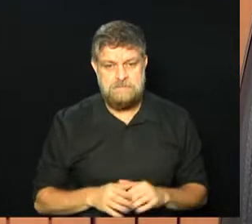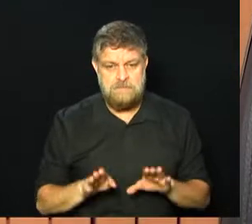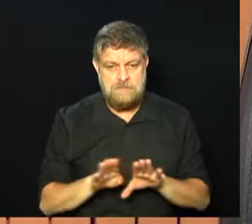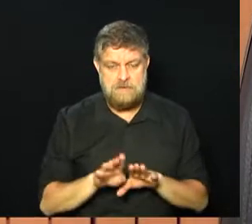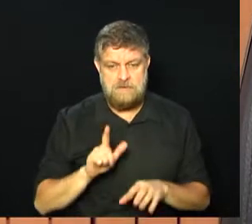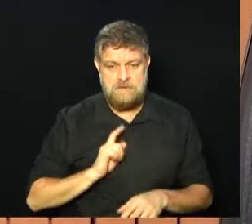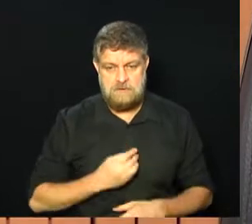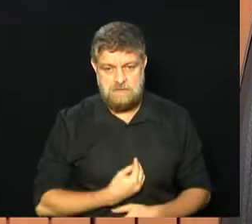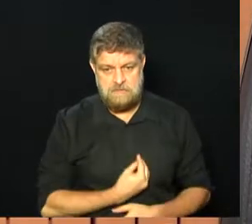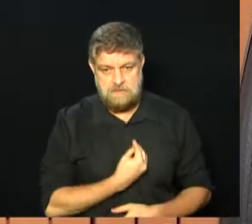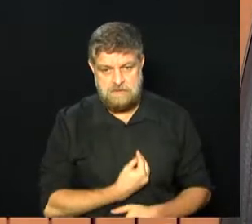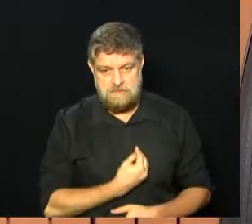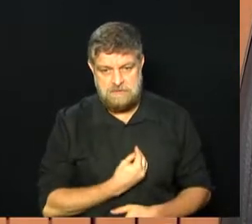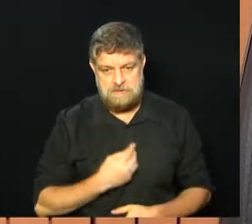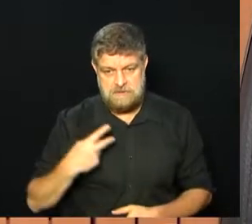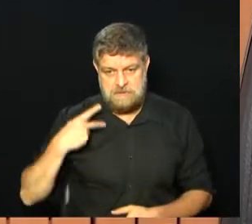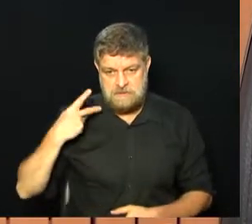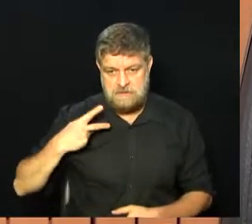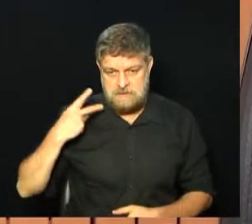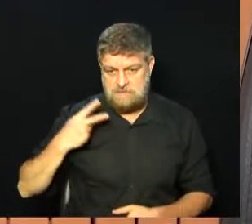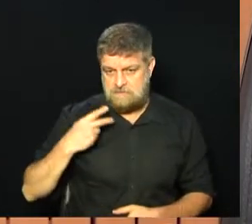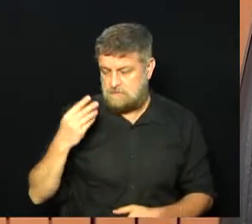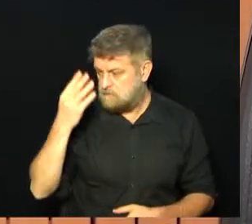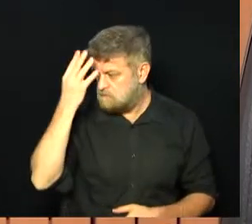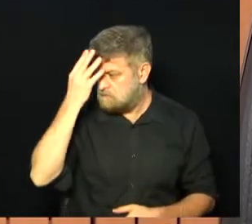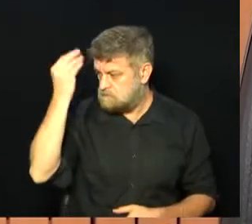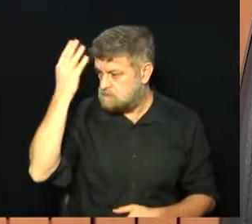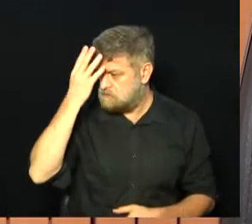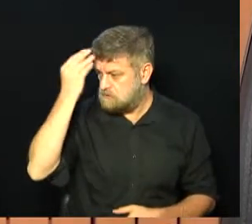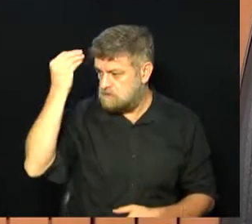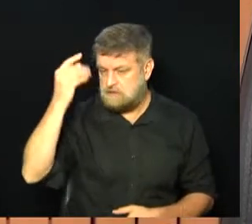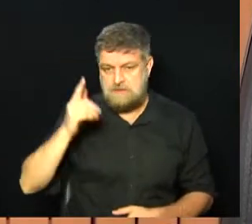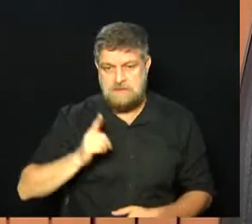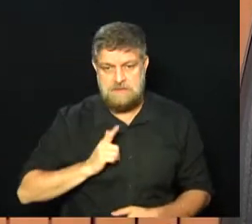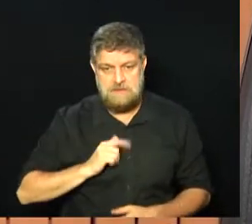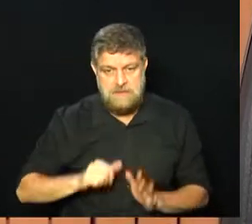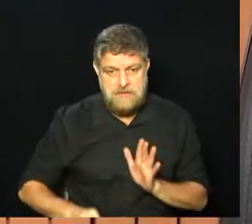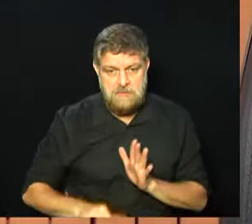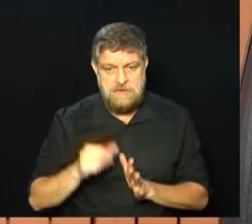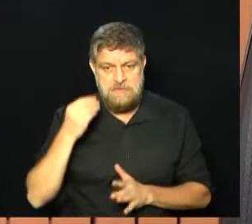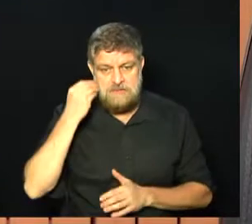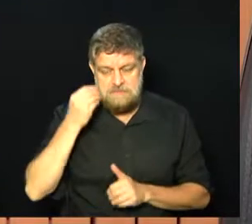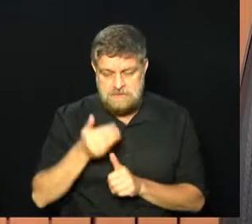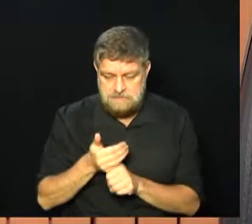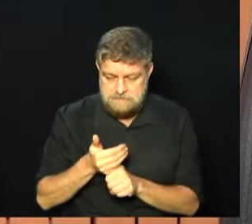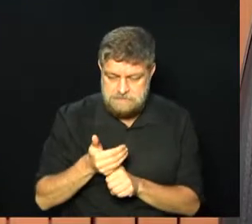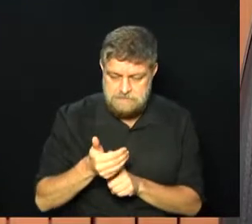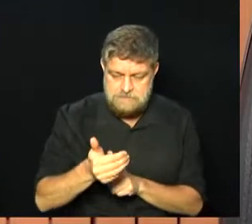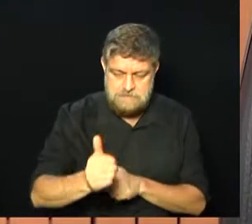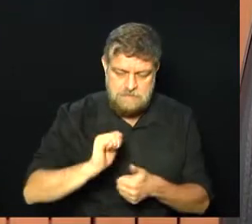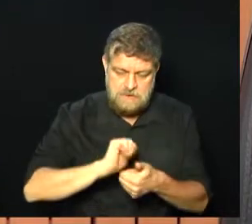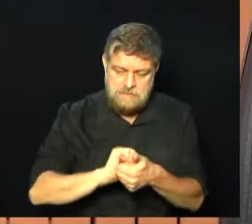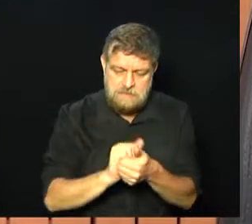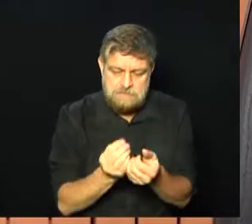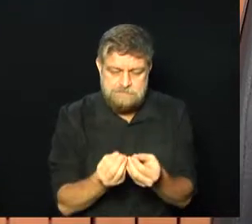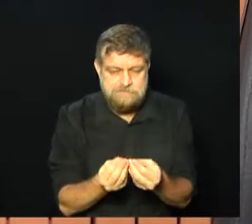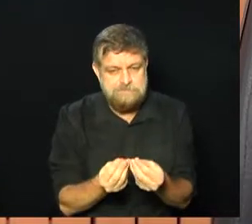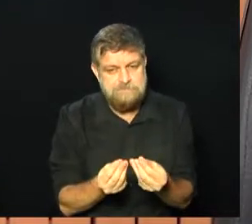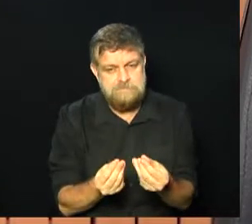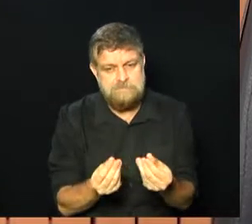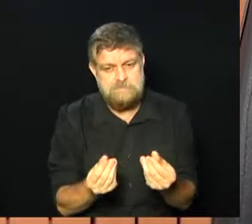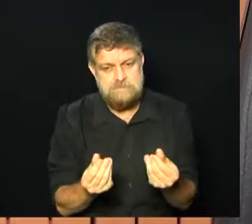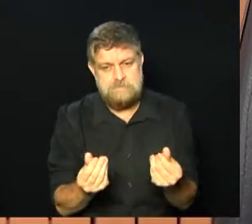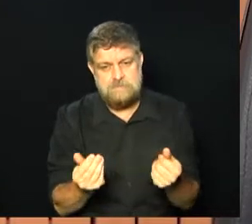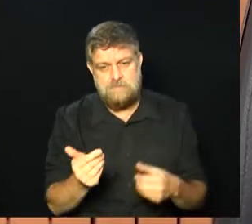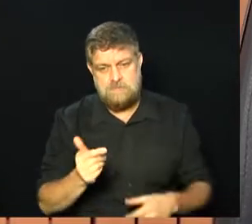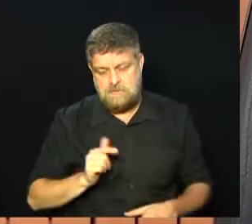querido vereador Jair da Farmácia, um vereador de primeiro mandato, mas com uma qualidade, né, dentro